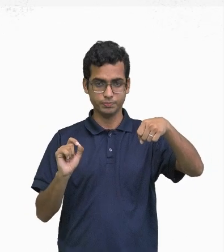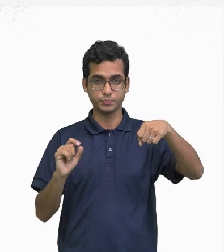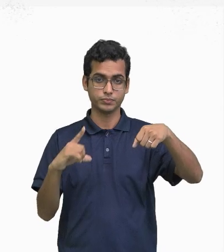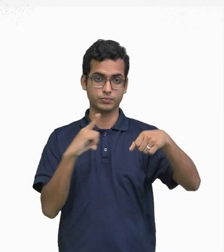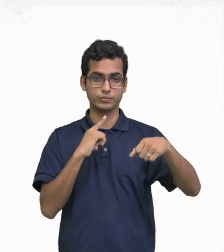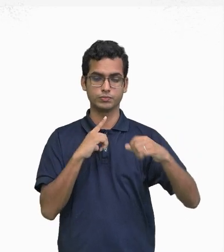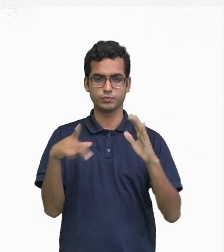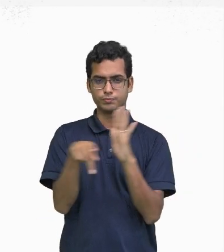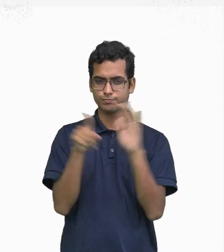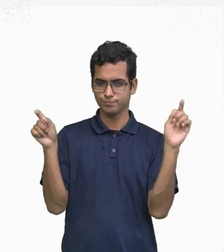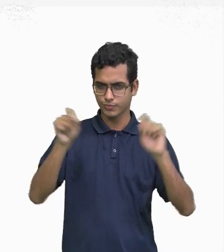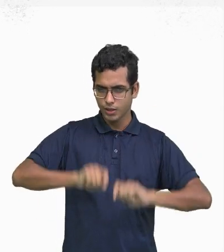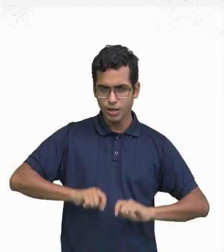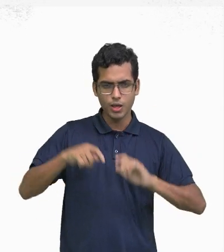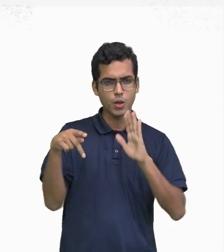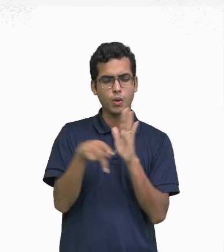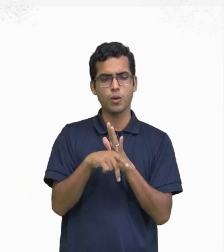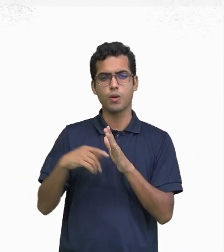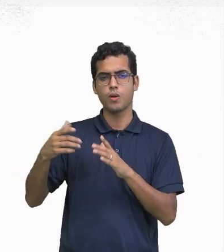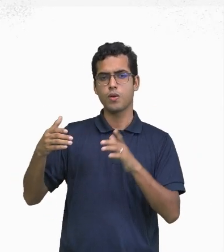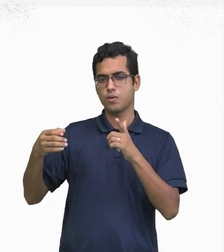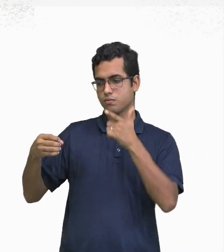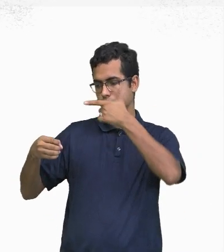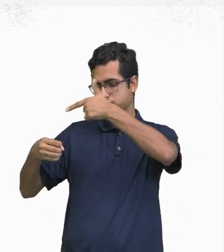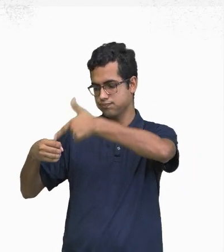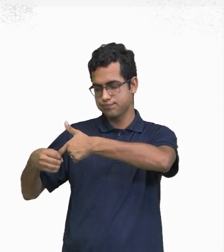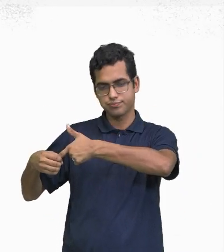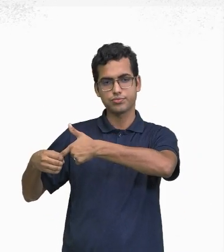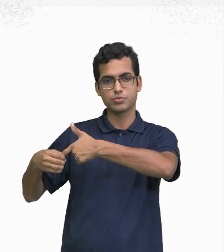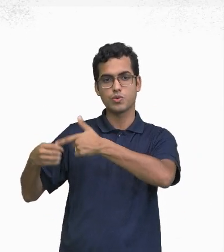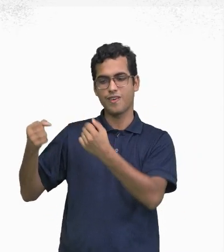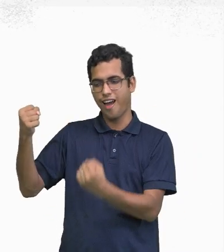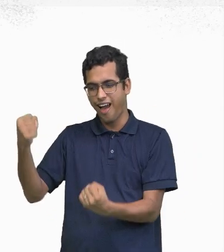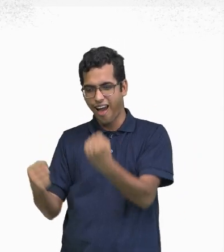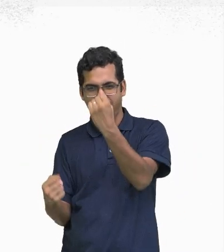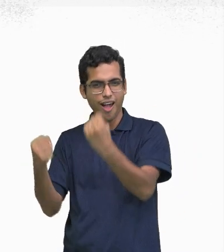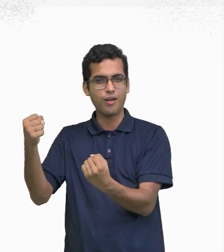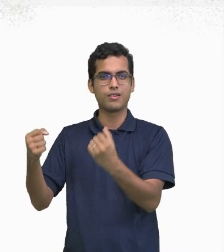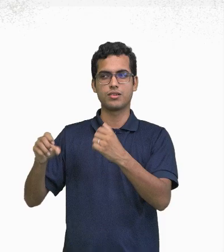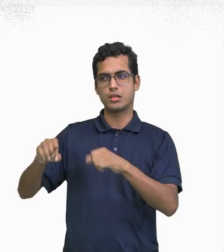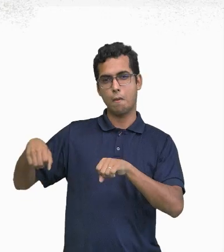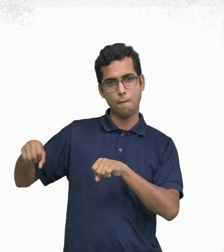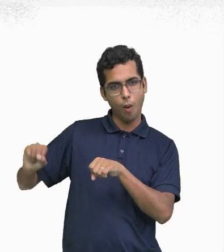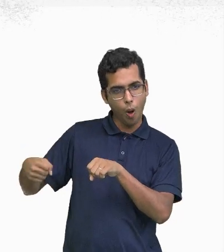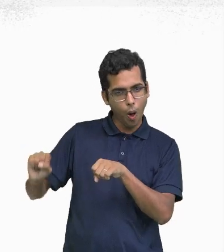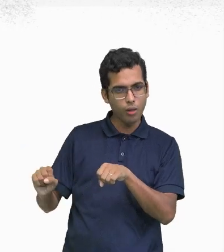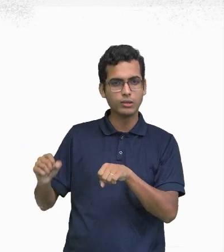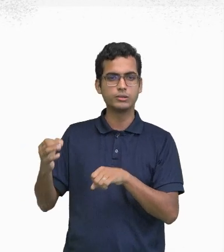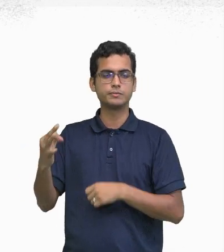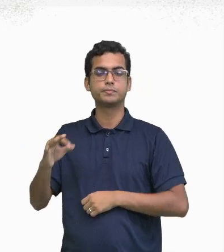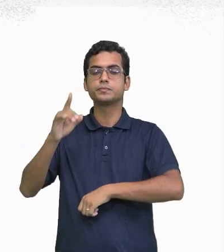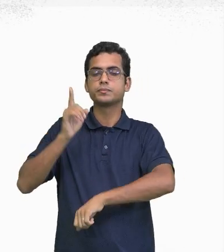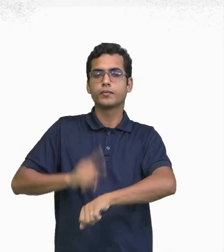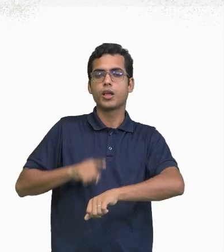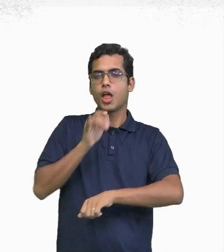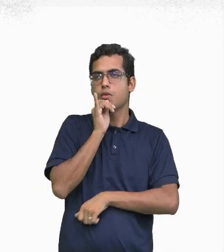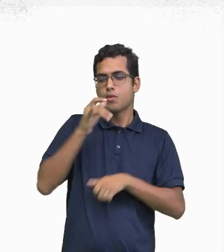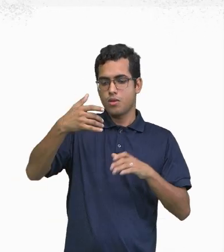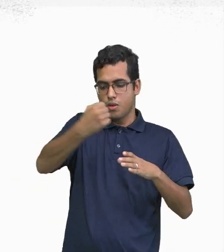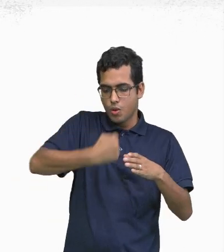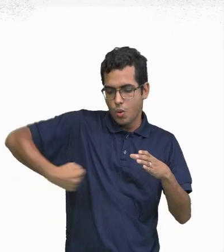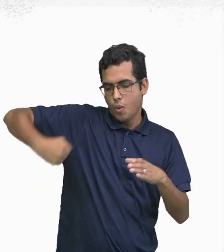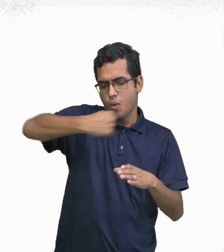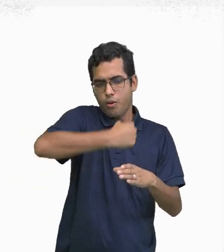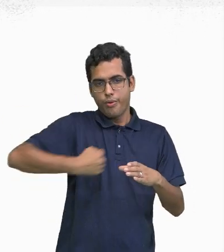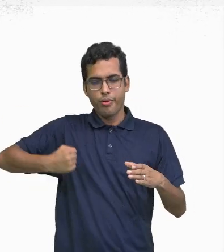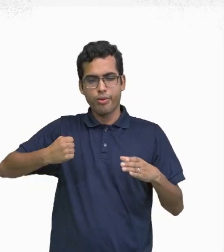na capacidade do tanque. Então, na cozinha, quando você está ali usando a panela de pressão, você vai se deter ao interior